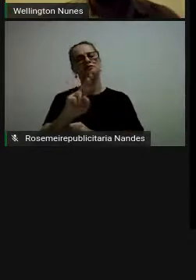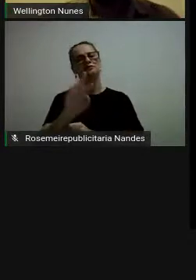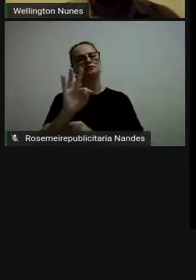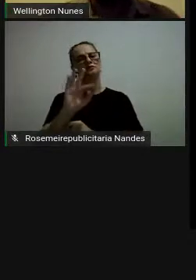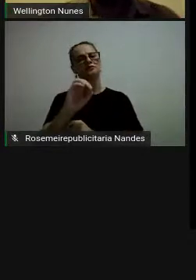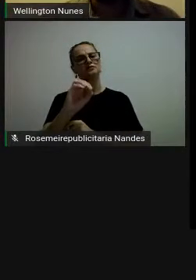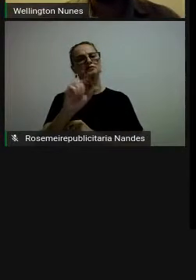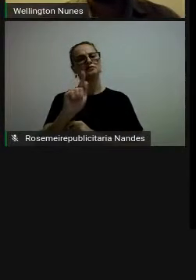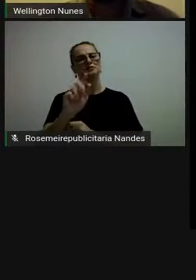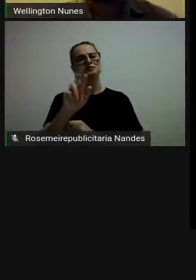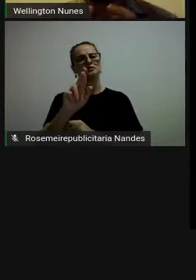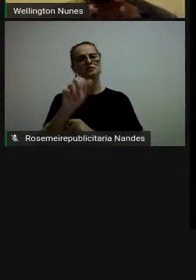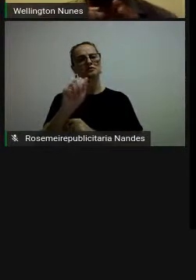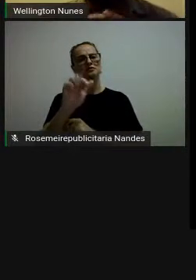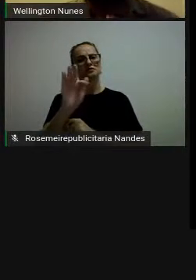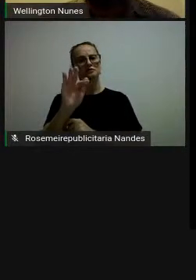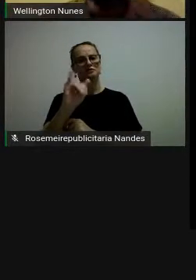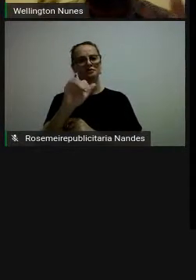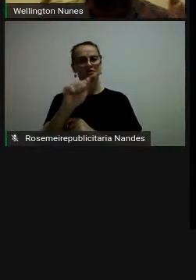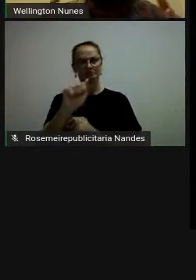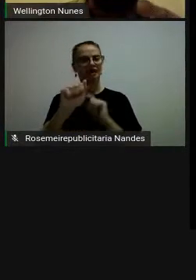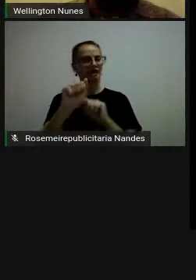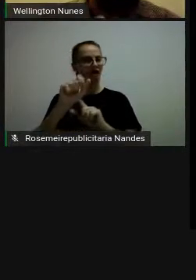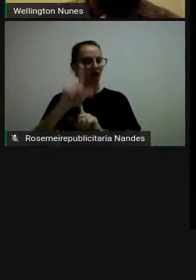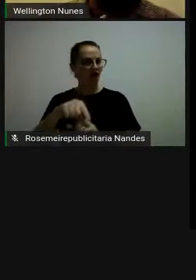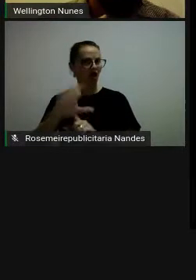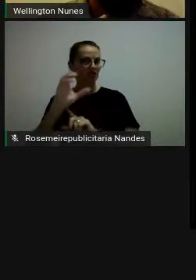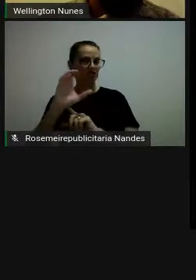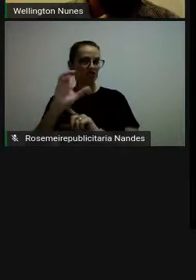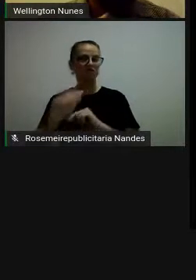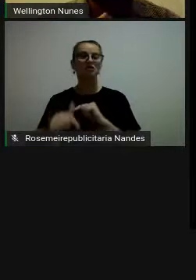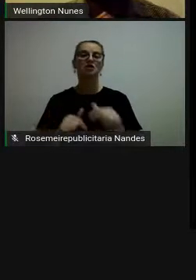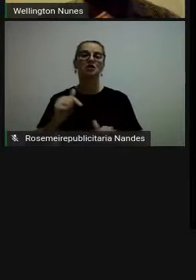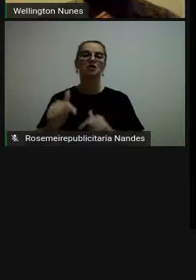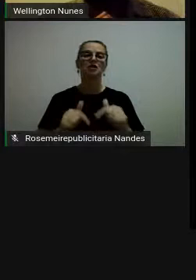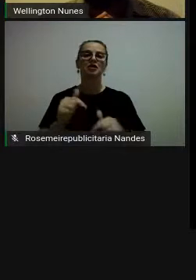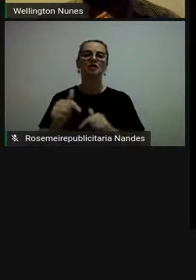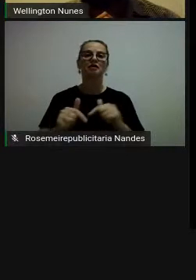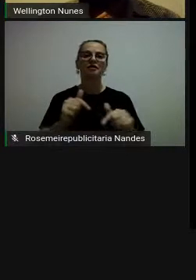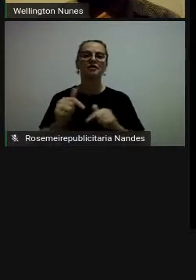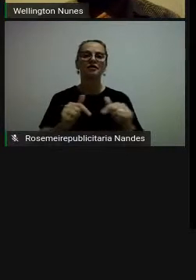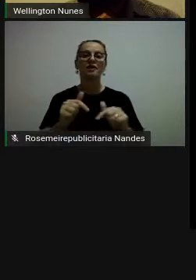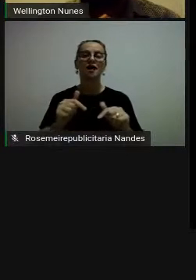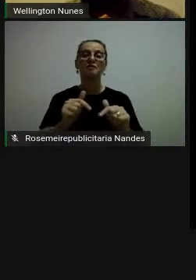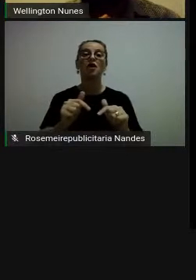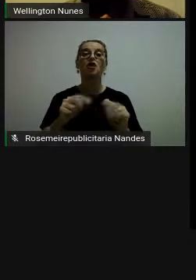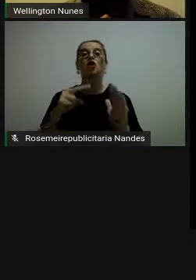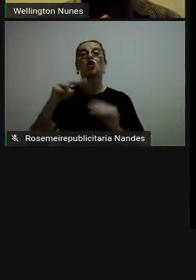Cartografia é a ciência que trabalha com a confecção, né, e edição de mapas.